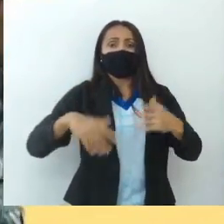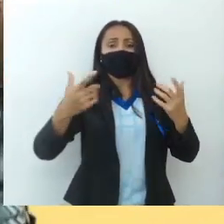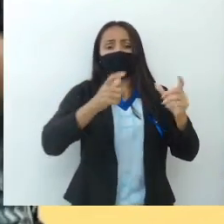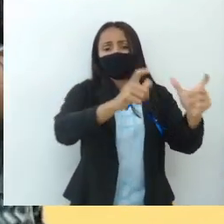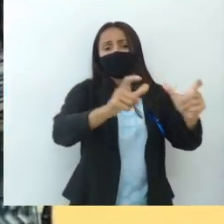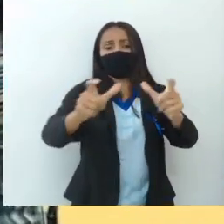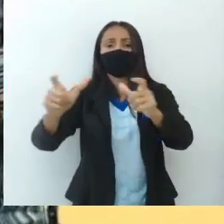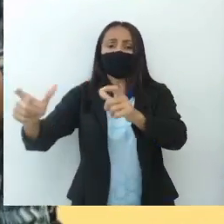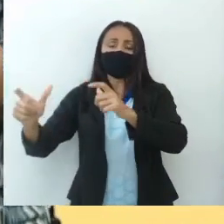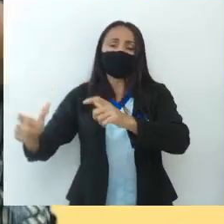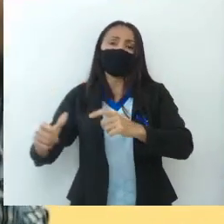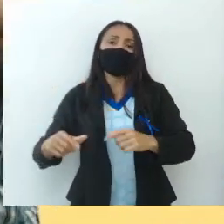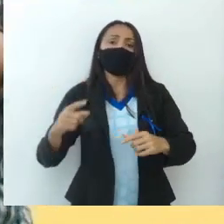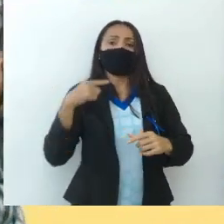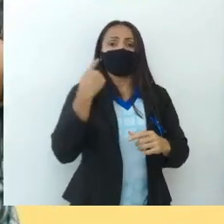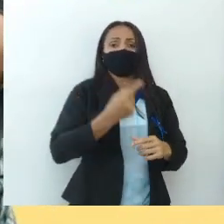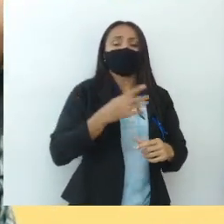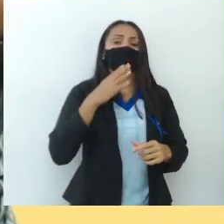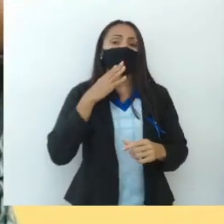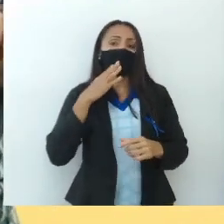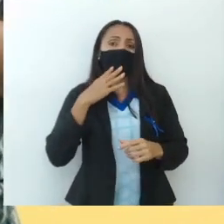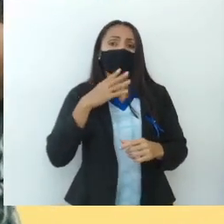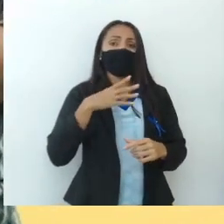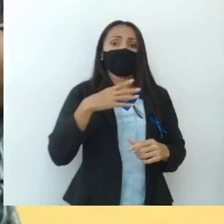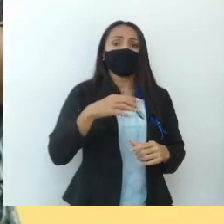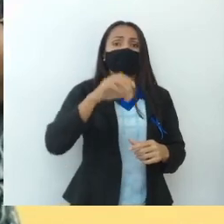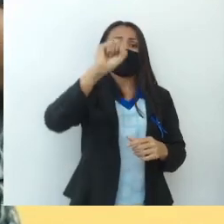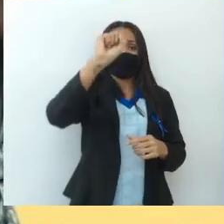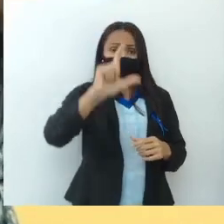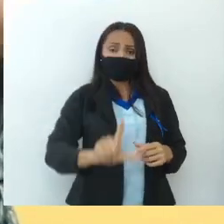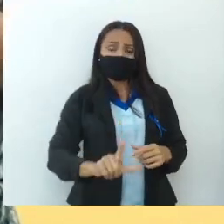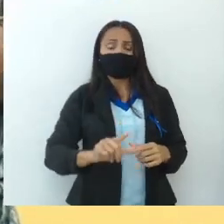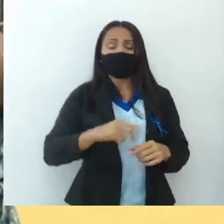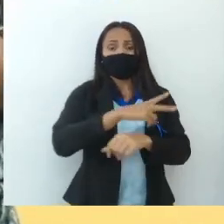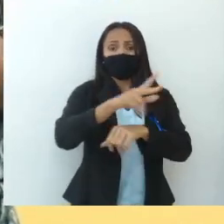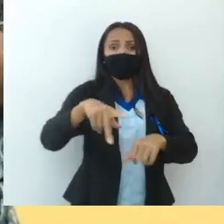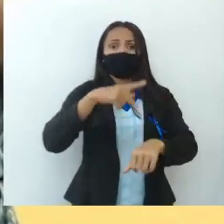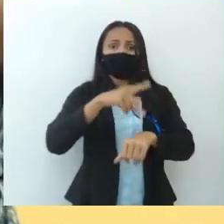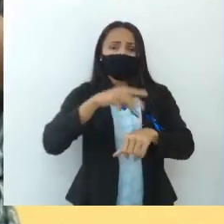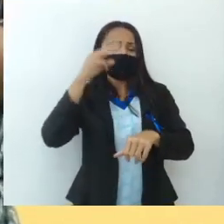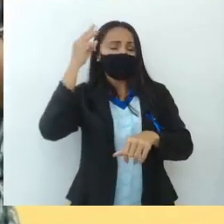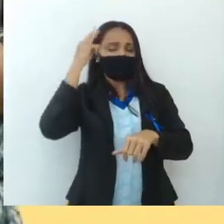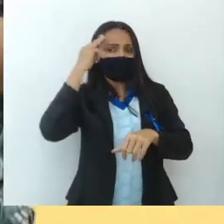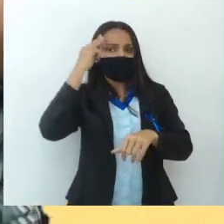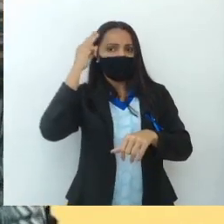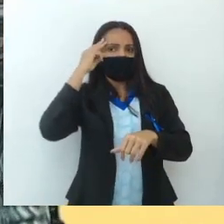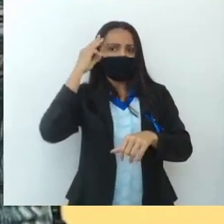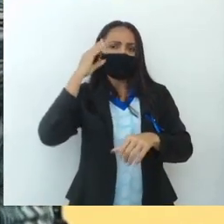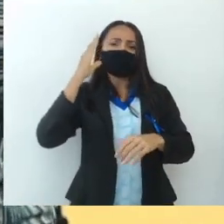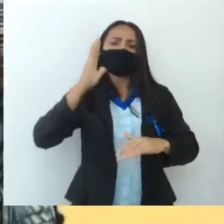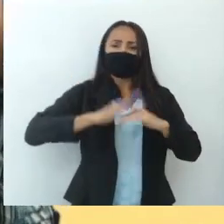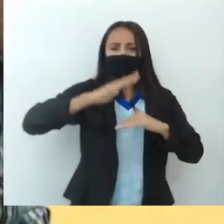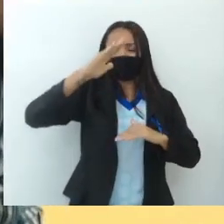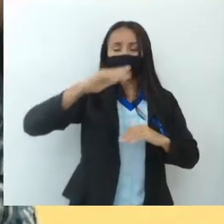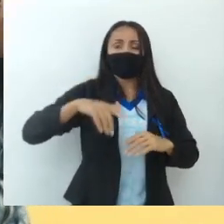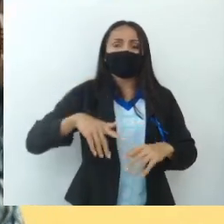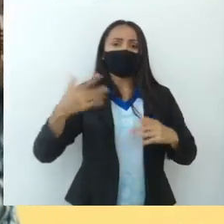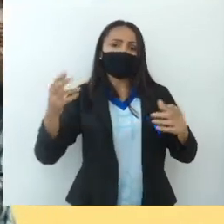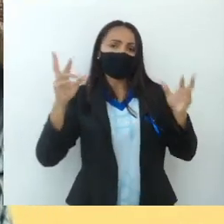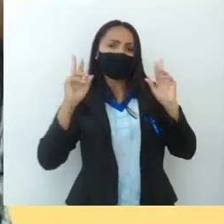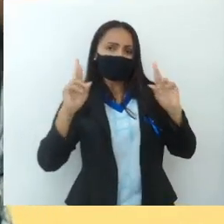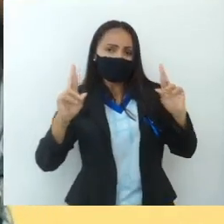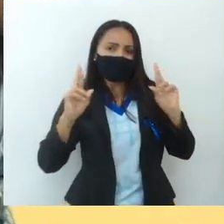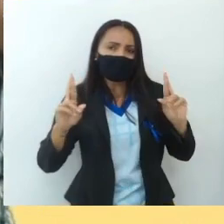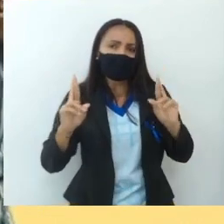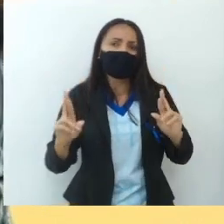conhece, inclusive no sul do país, a preservação da memória é bem maior do que aqui em Pernambuco. Mas a gente torce para que tudo dê